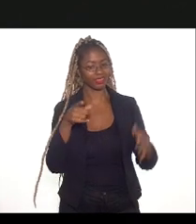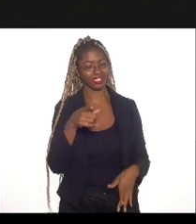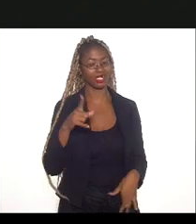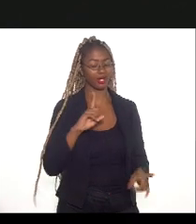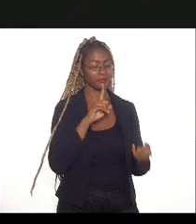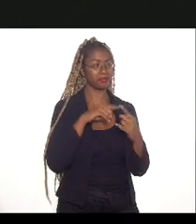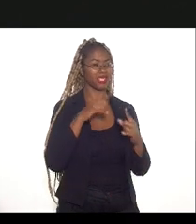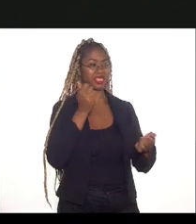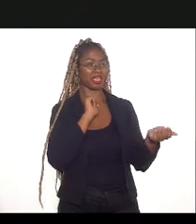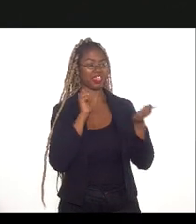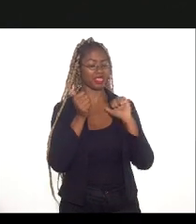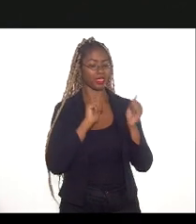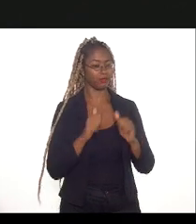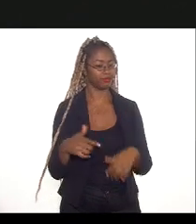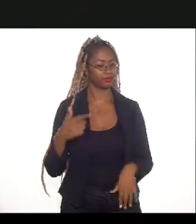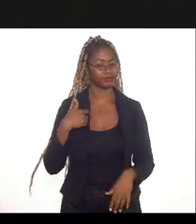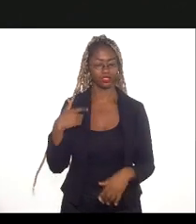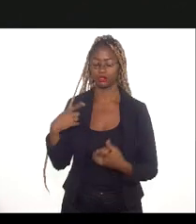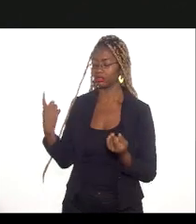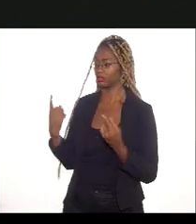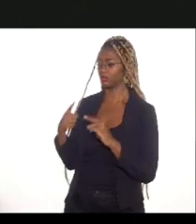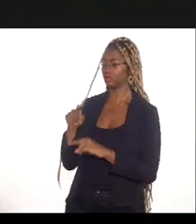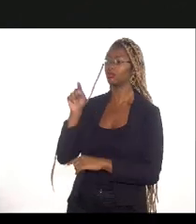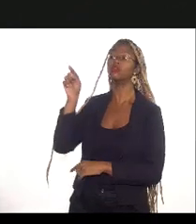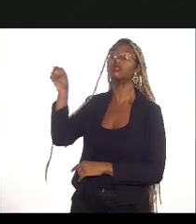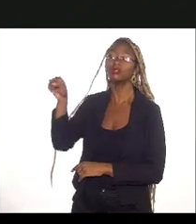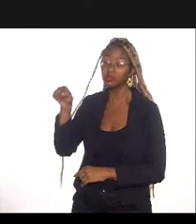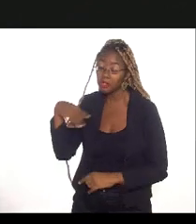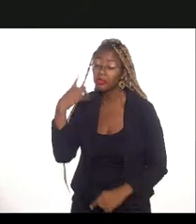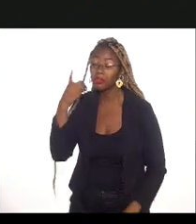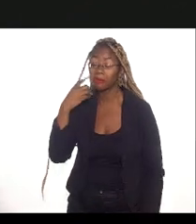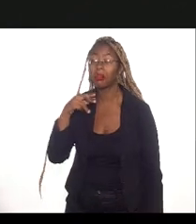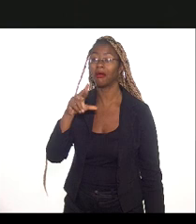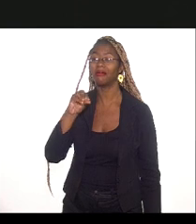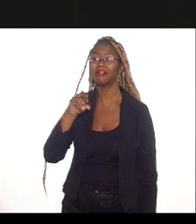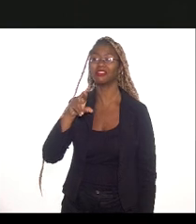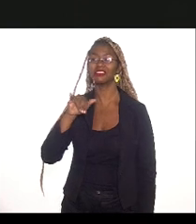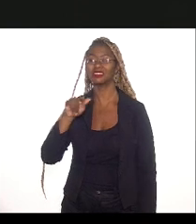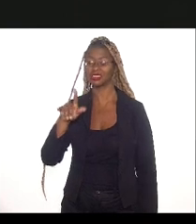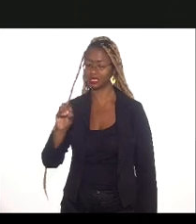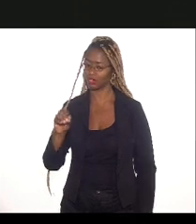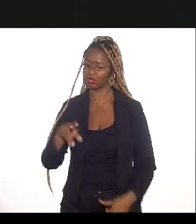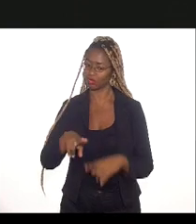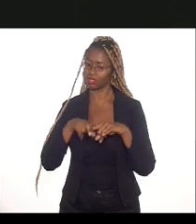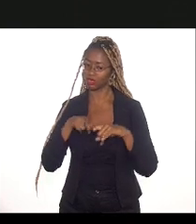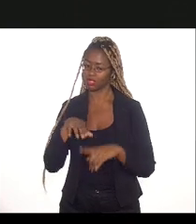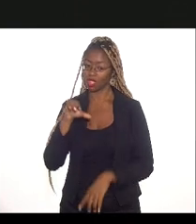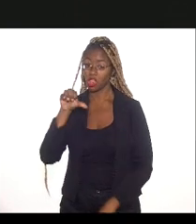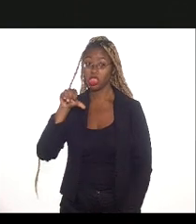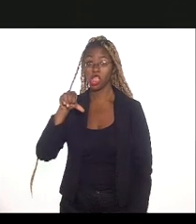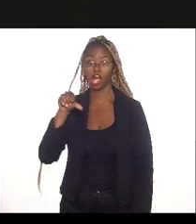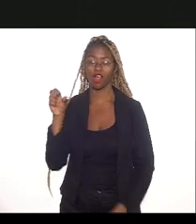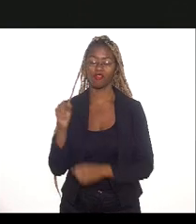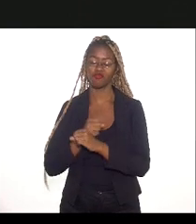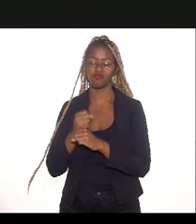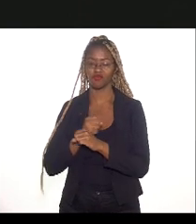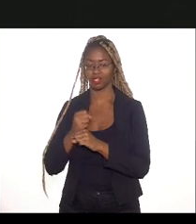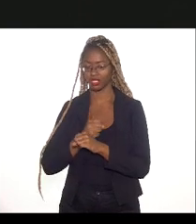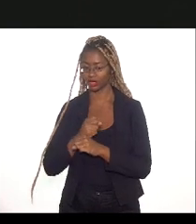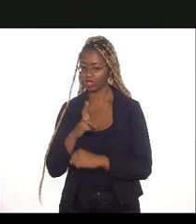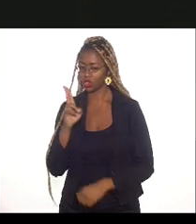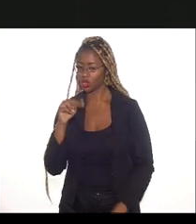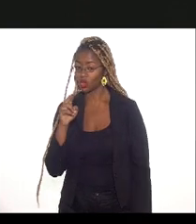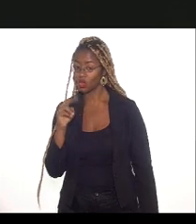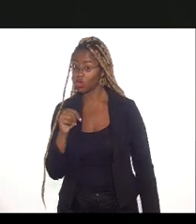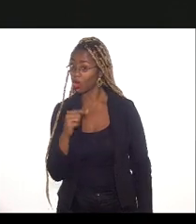chope. Eu vou divergir de Vossa Excelência, deputado Rodrigo Amorim, que são 9 anos, nunca deu